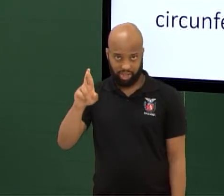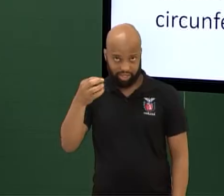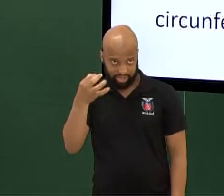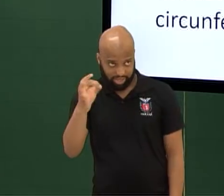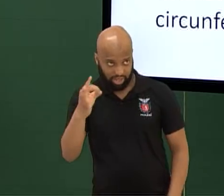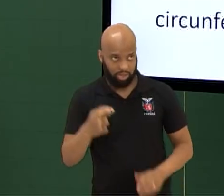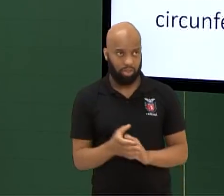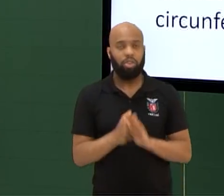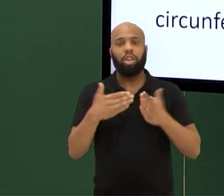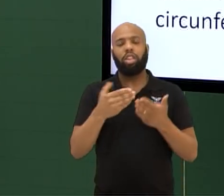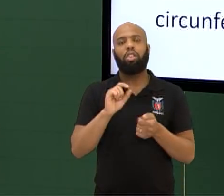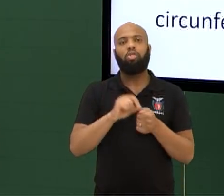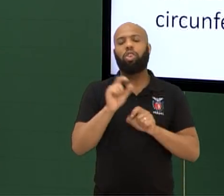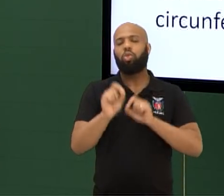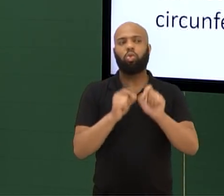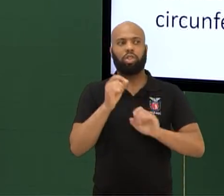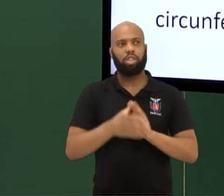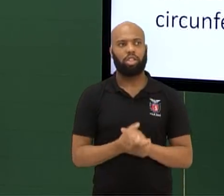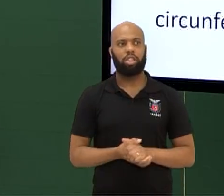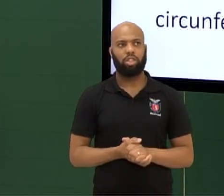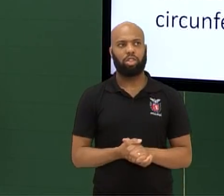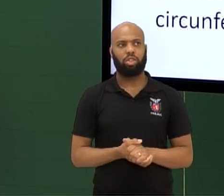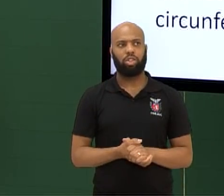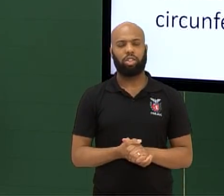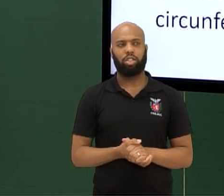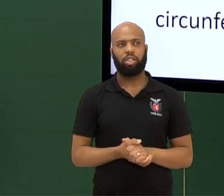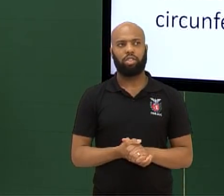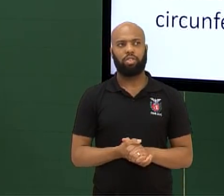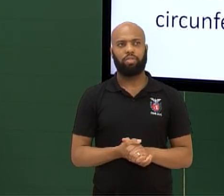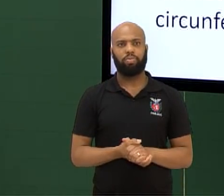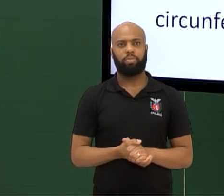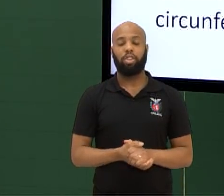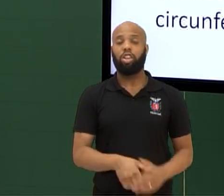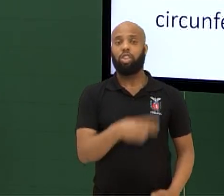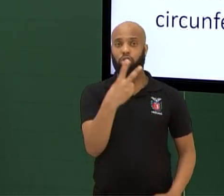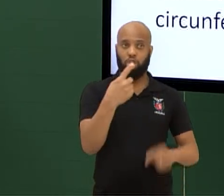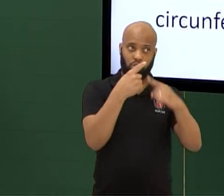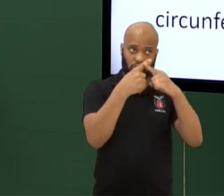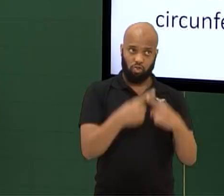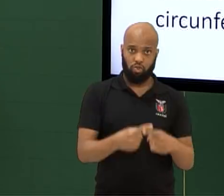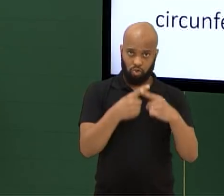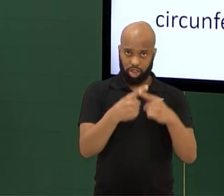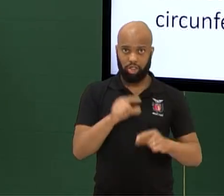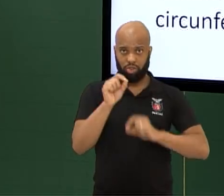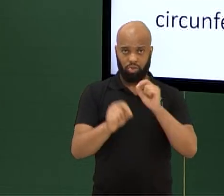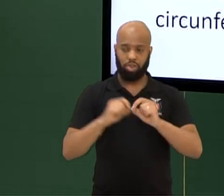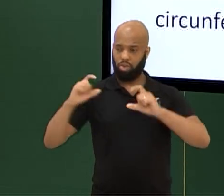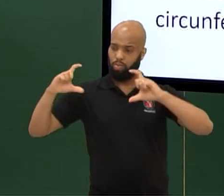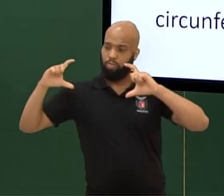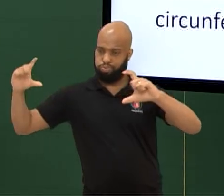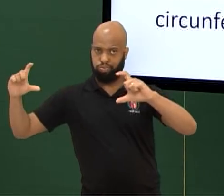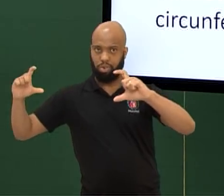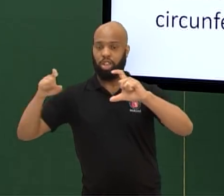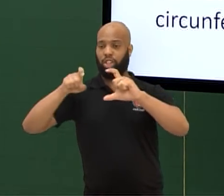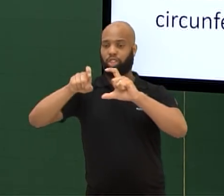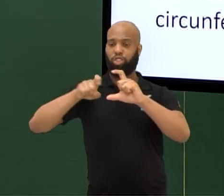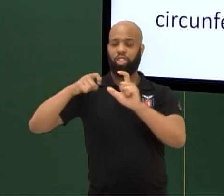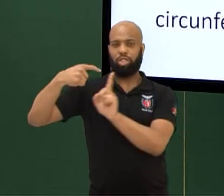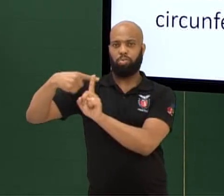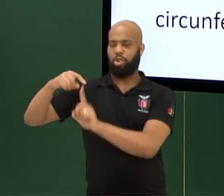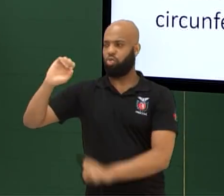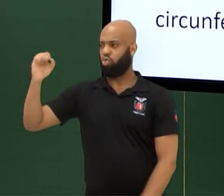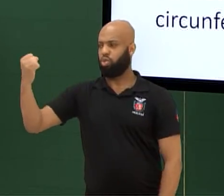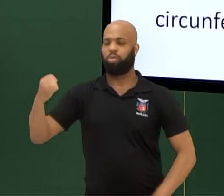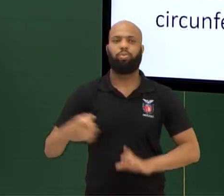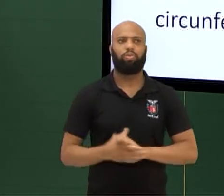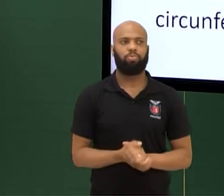raio? Então, o que nós podemos fazer? 2 multiplicado, né, por x mais